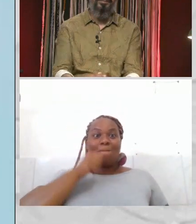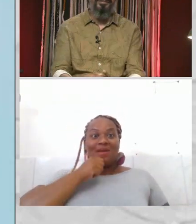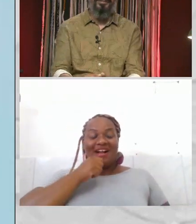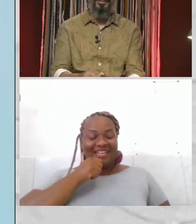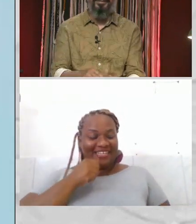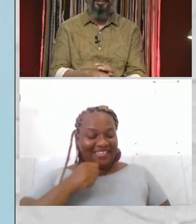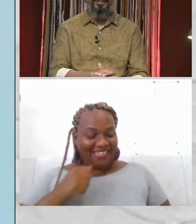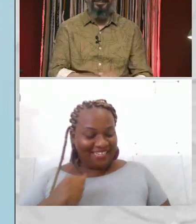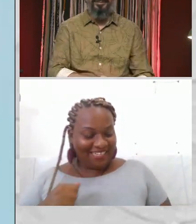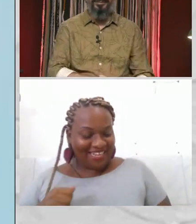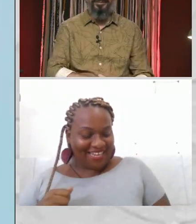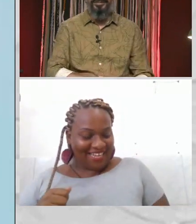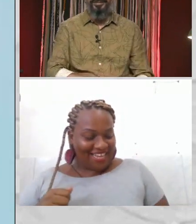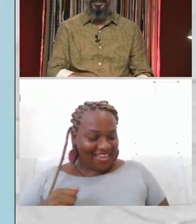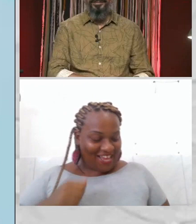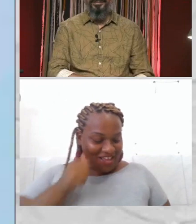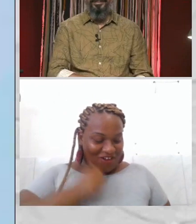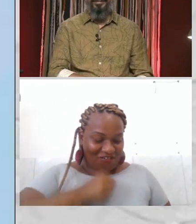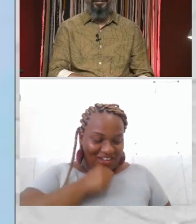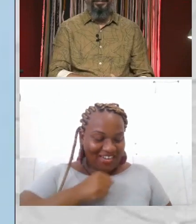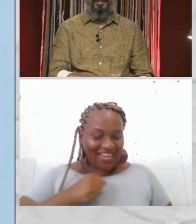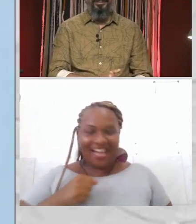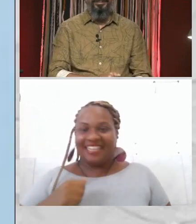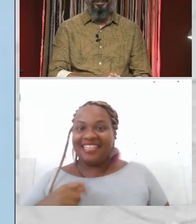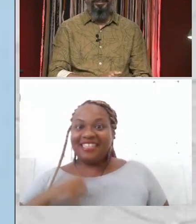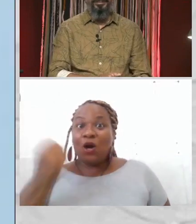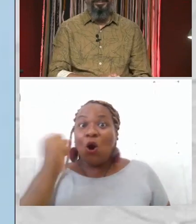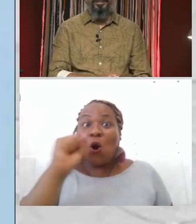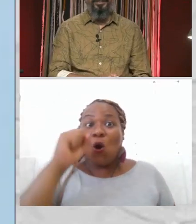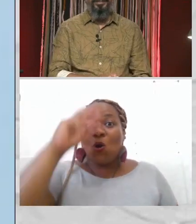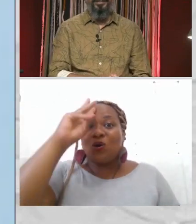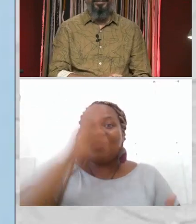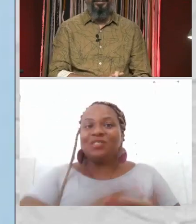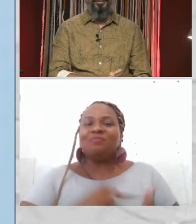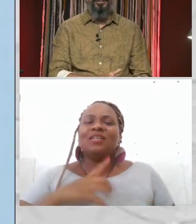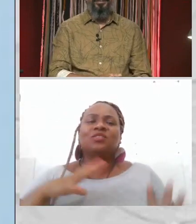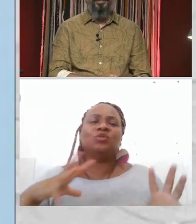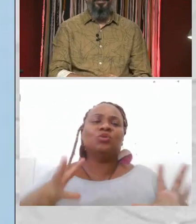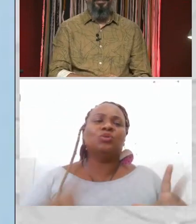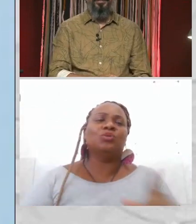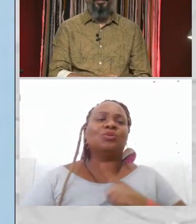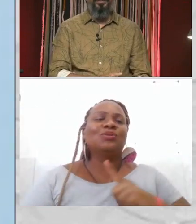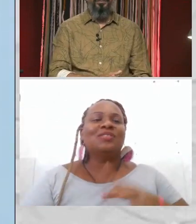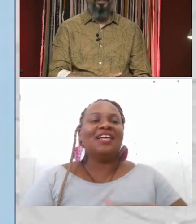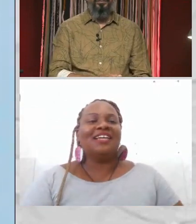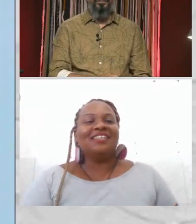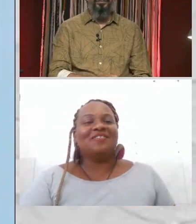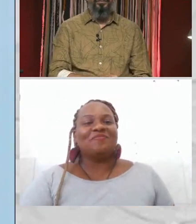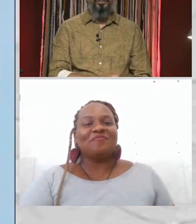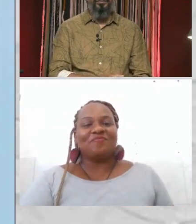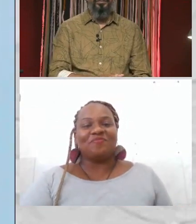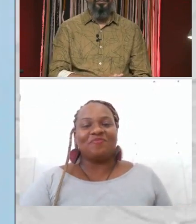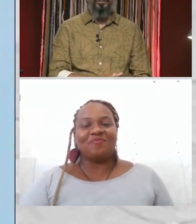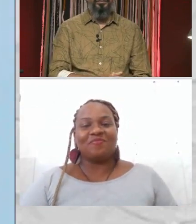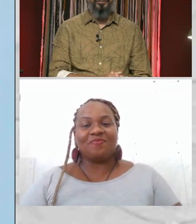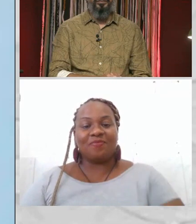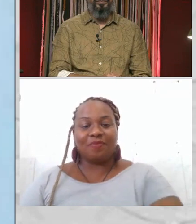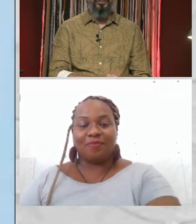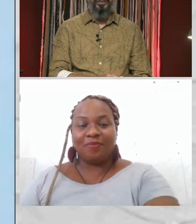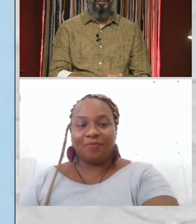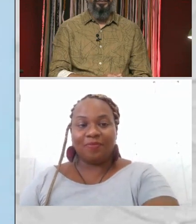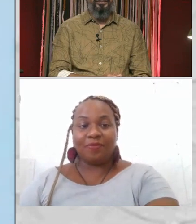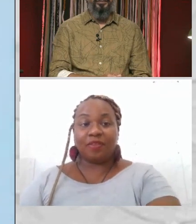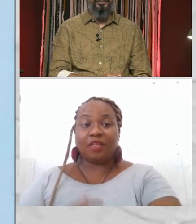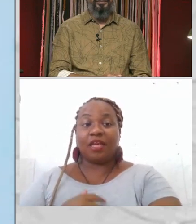parceiro não tinha comentado ainda, mas a minha ideia é lançar 8 de março o CD em todas as plataformas digitais. É, e eu vou recitar uma